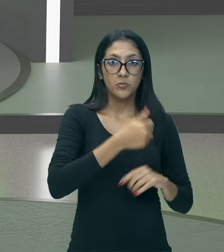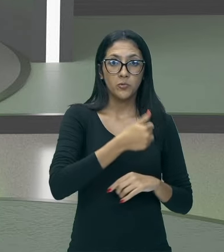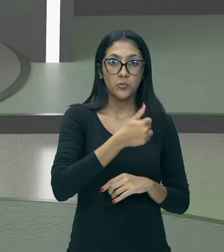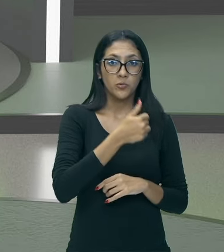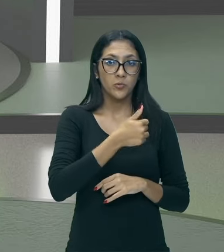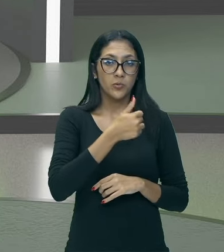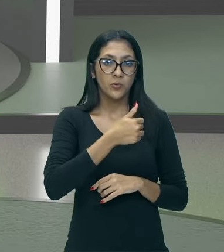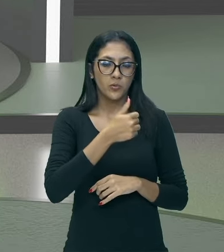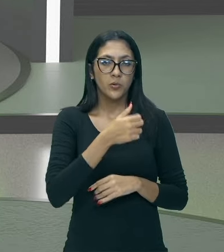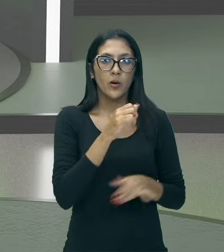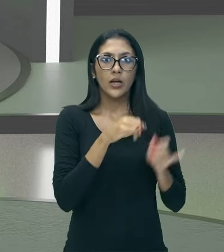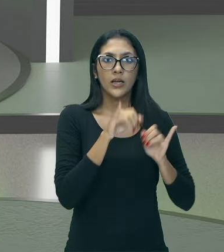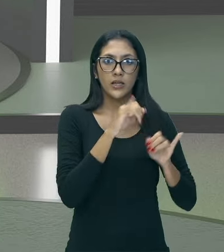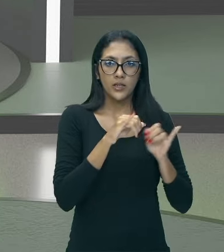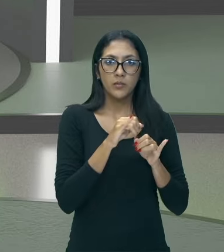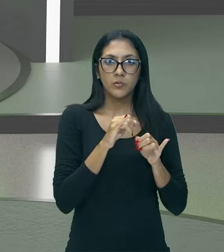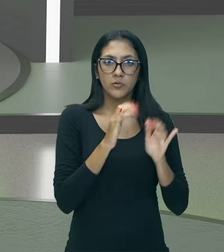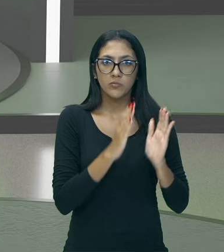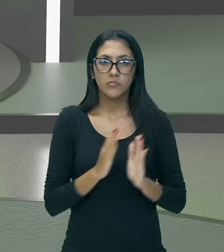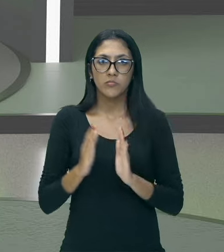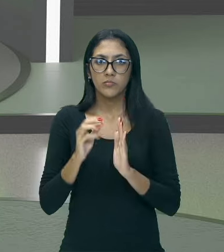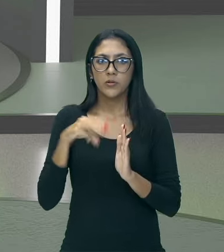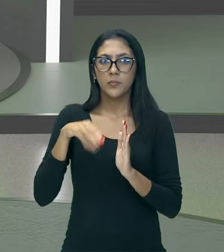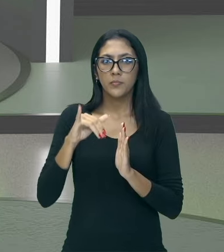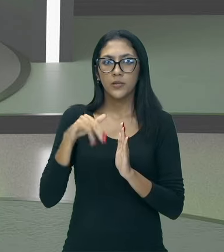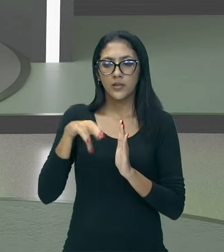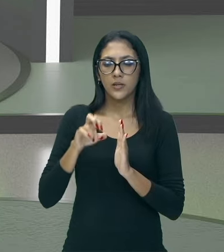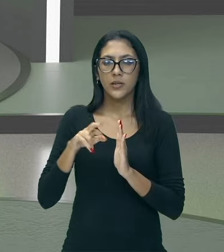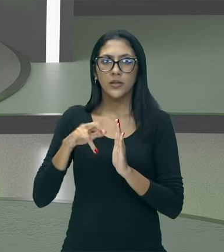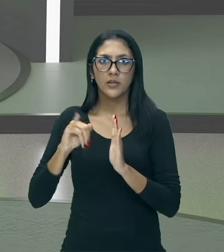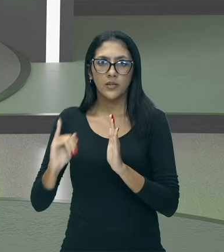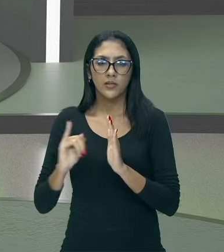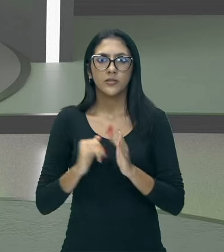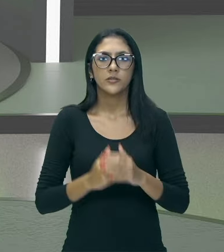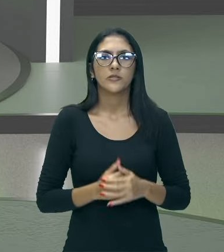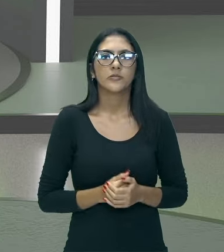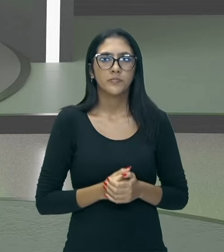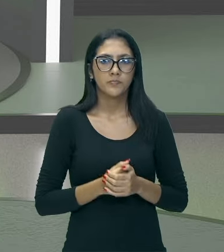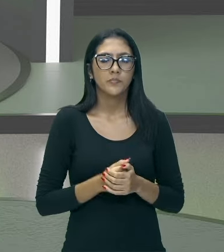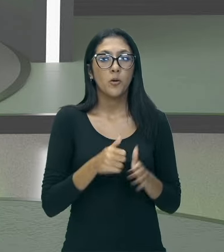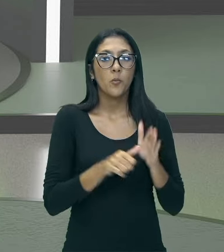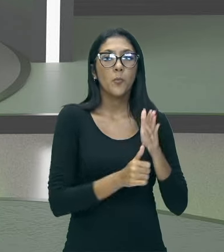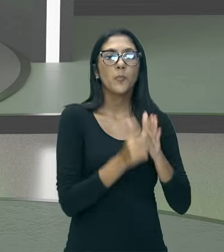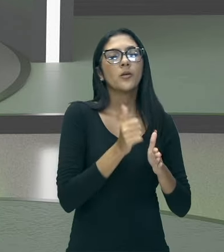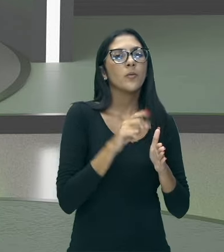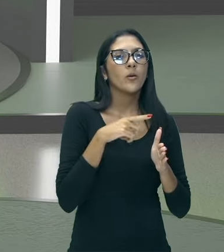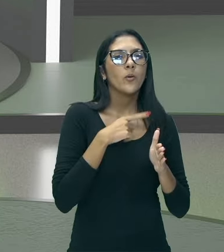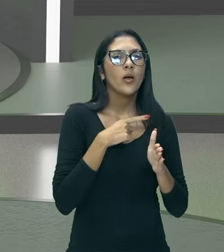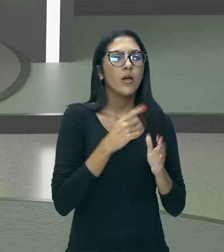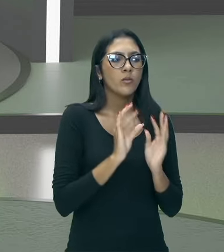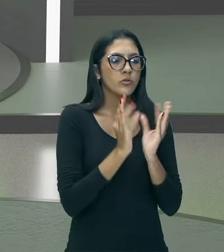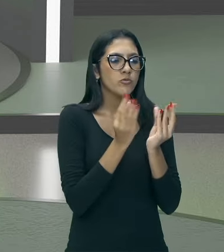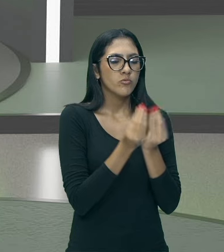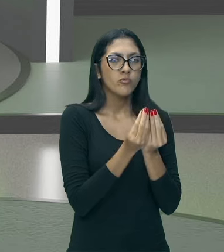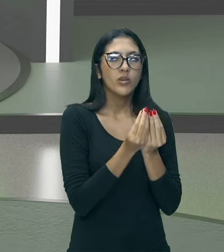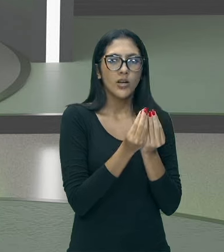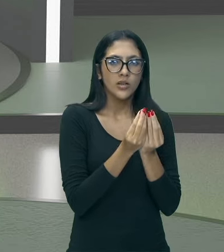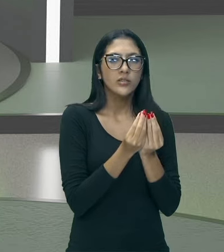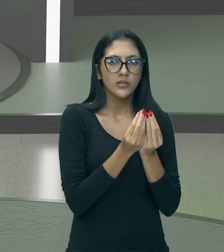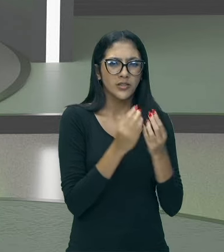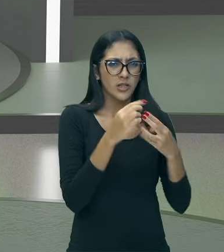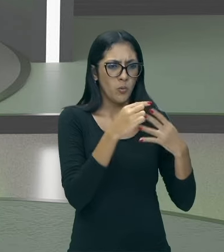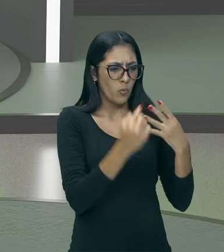físicos e os filtros químicos, né? Observe que nos filtros químicos as substâncias presentes são diferentes dos